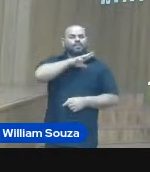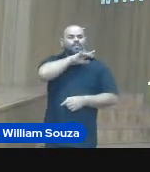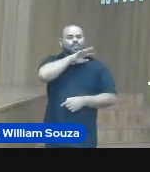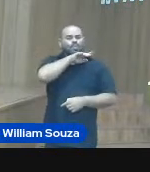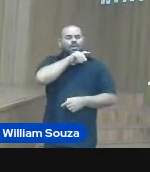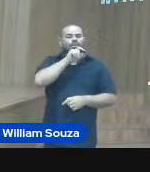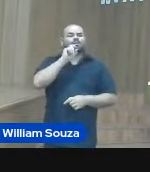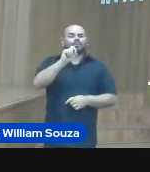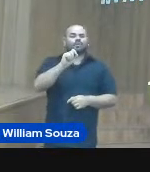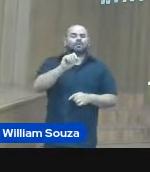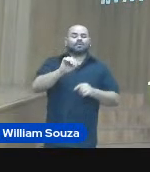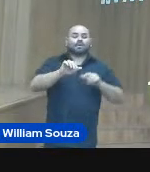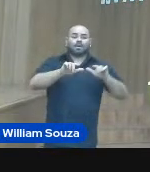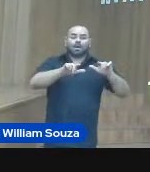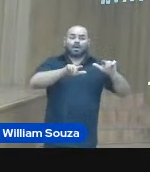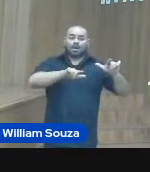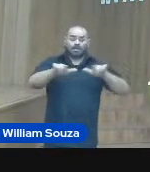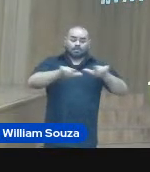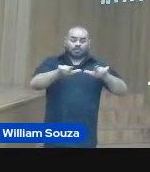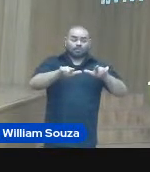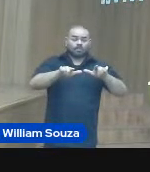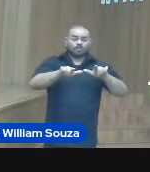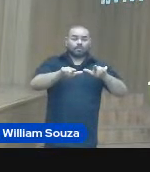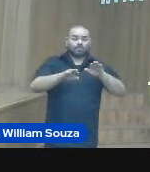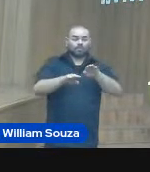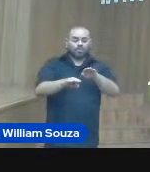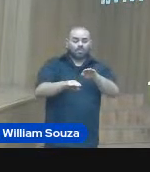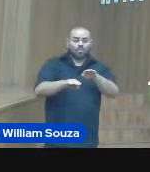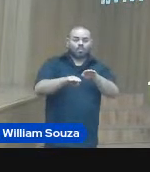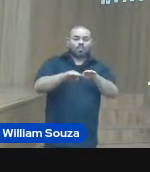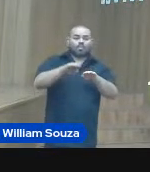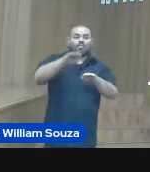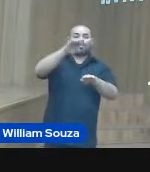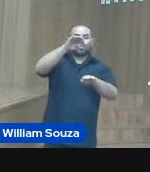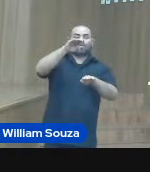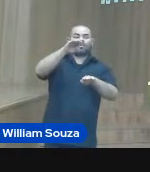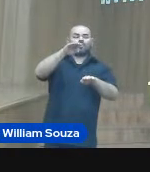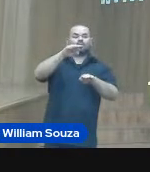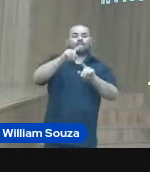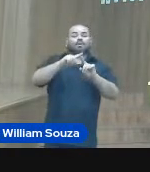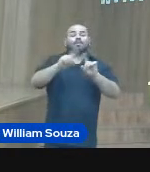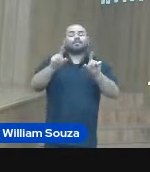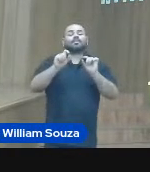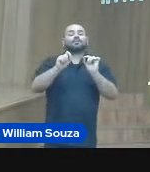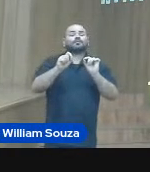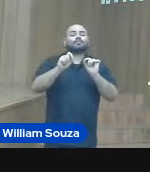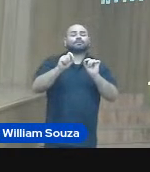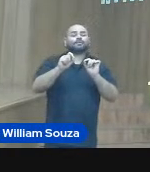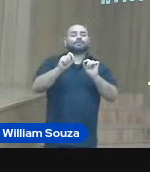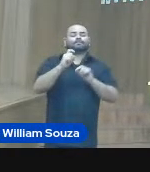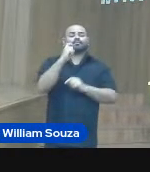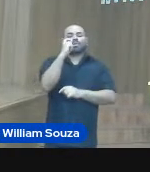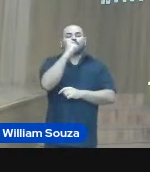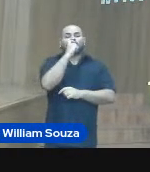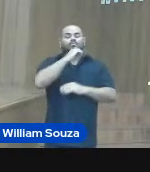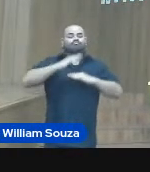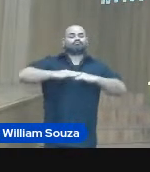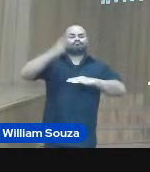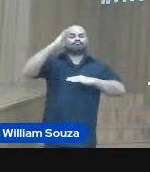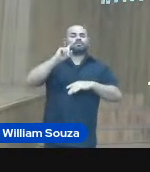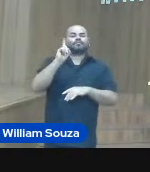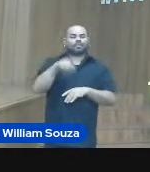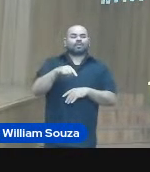desemprego caia, mas uma coisa ilusória, começa a aumentar de novo. E aí, em